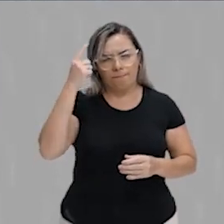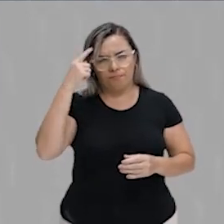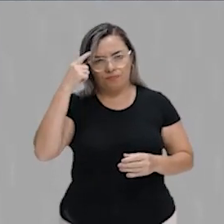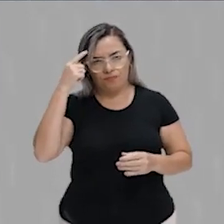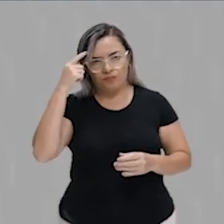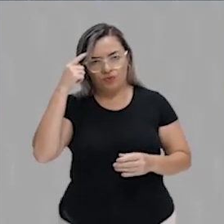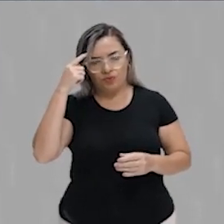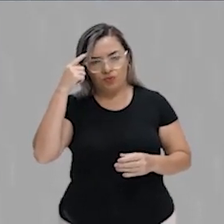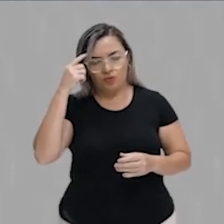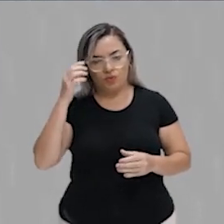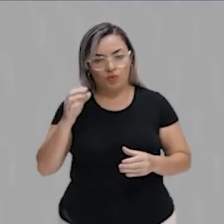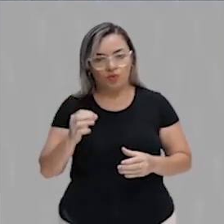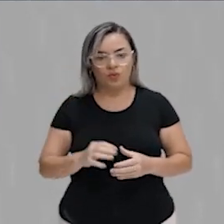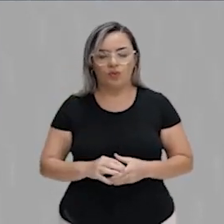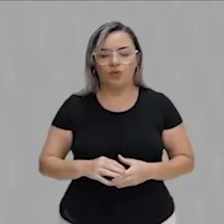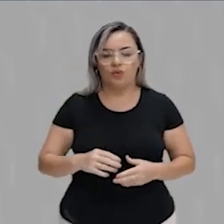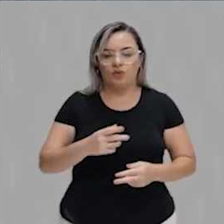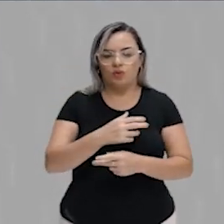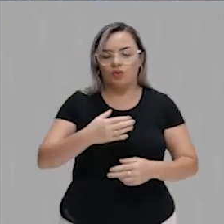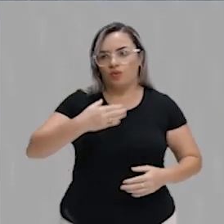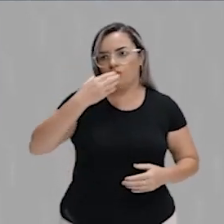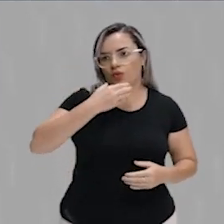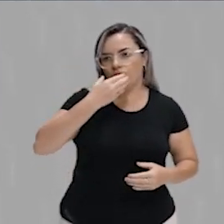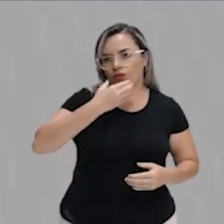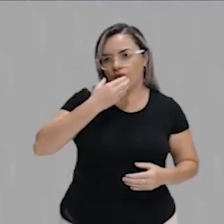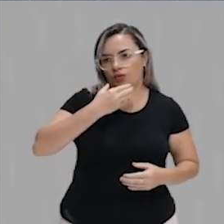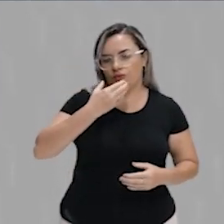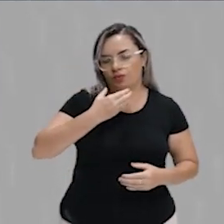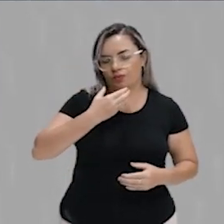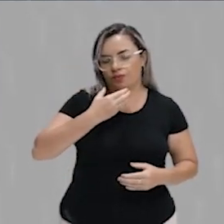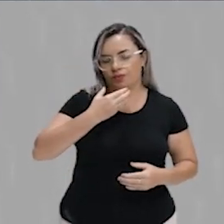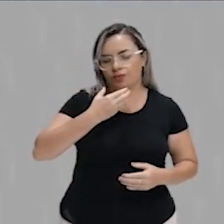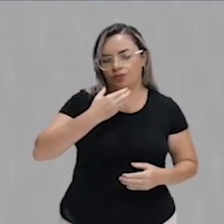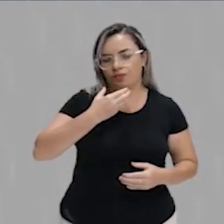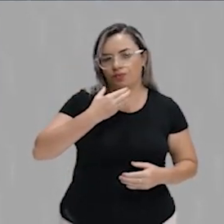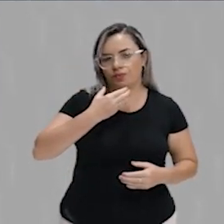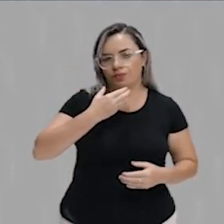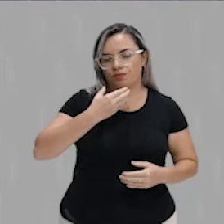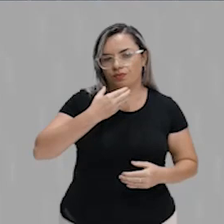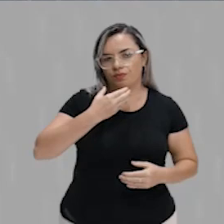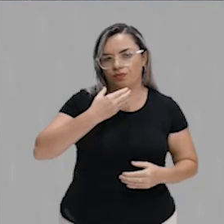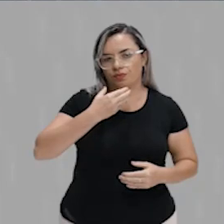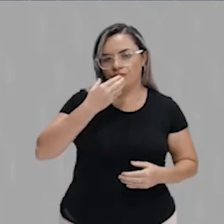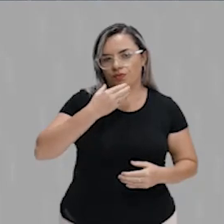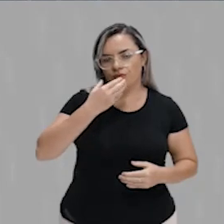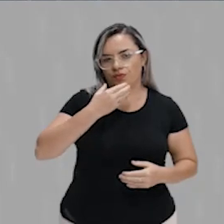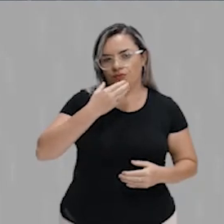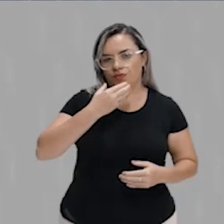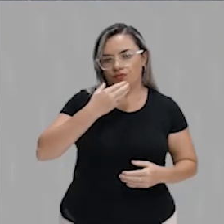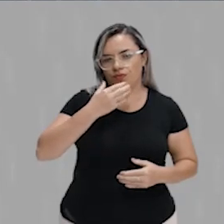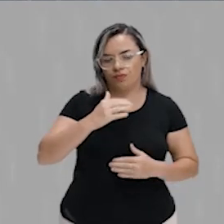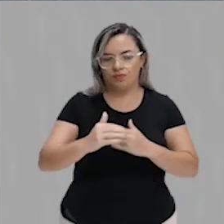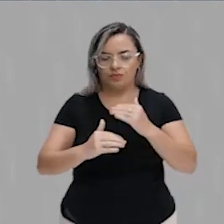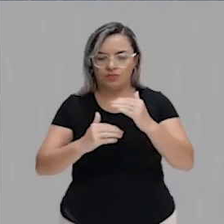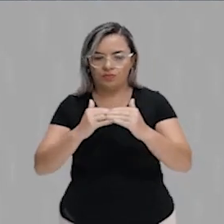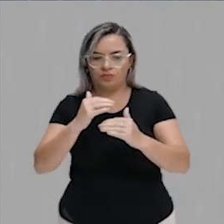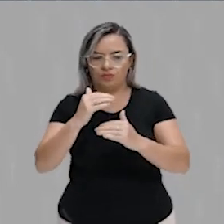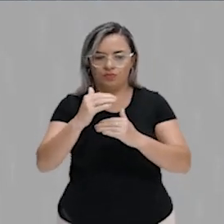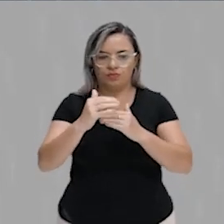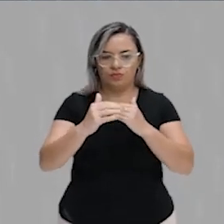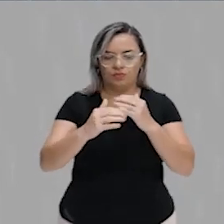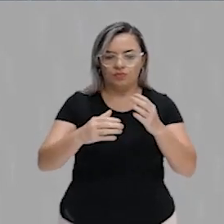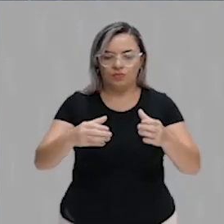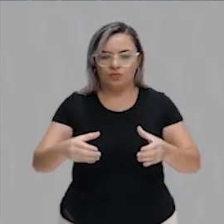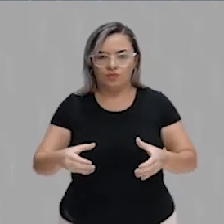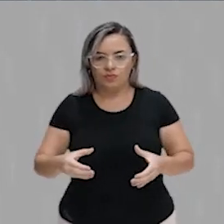só, o fruto, pessoal, é só cortando aqui, né, o que eu estava falando. O fruto, ele é o resultado do desenvolvimento dos ovários